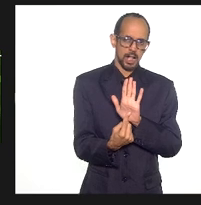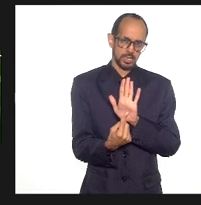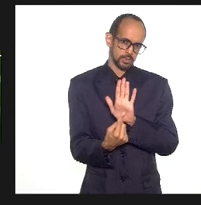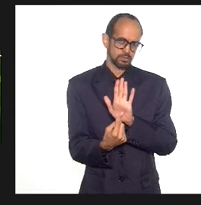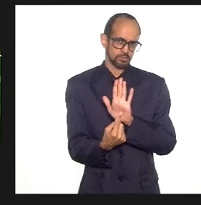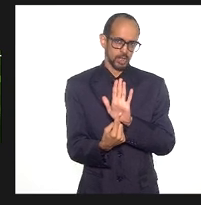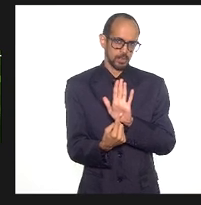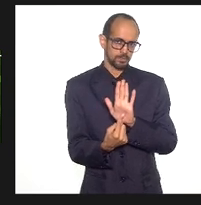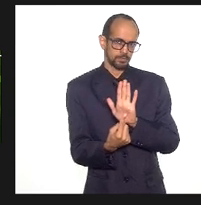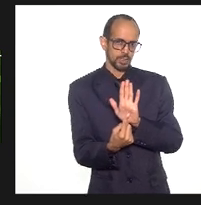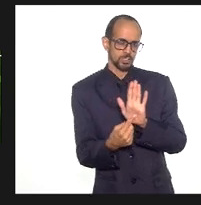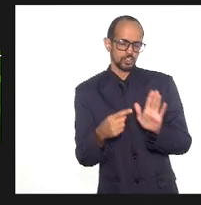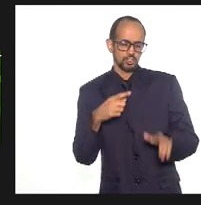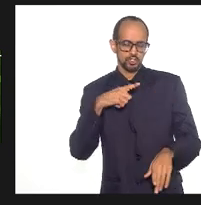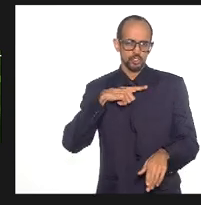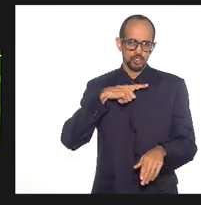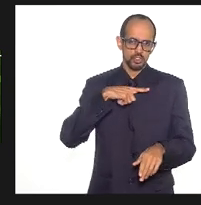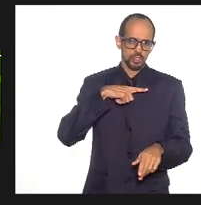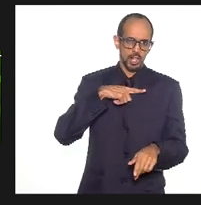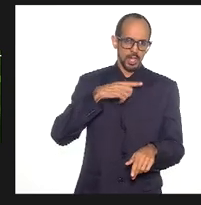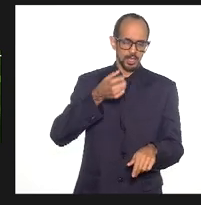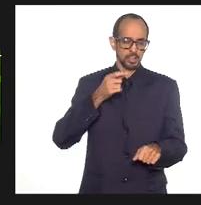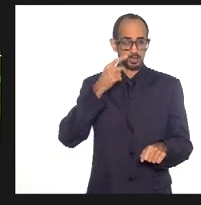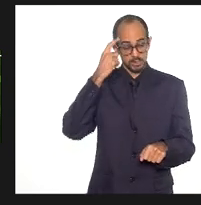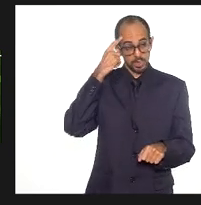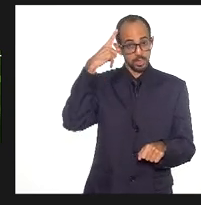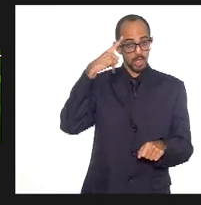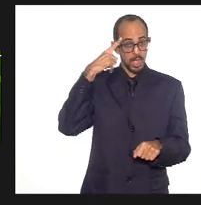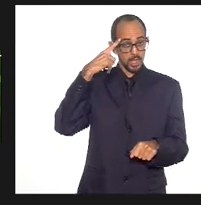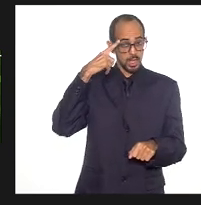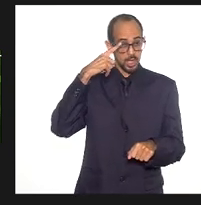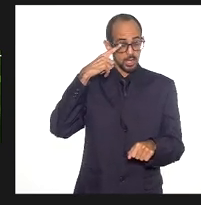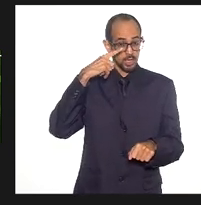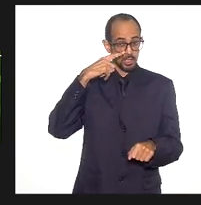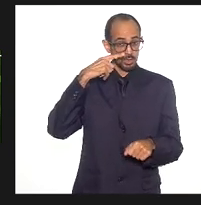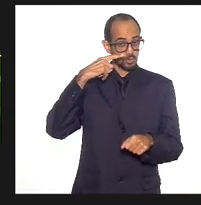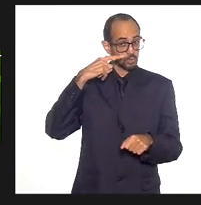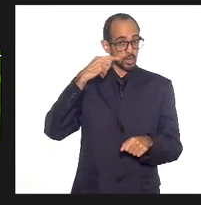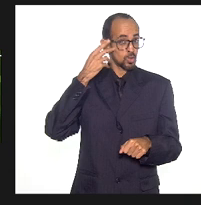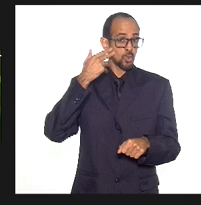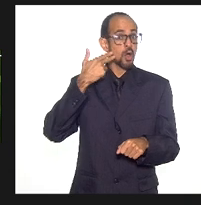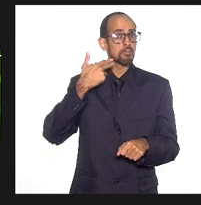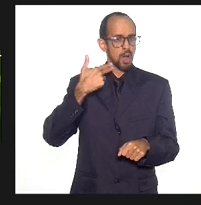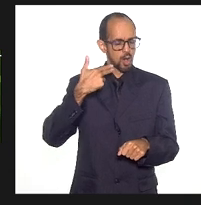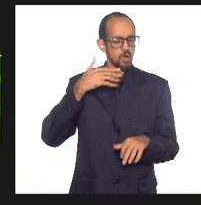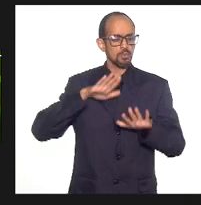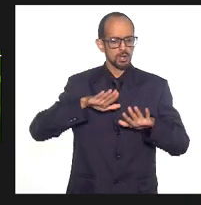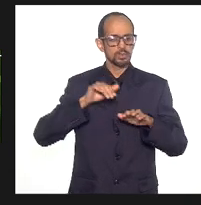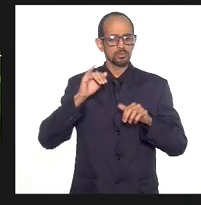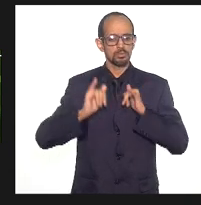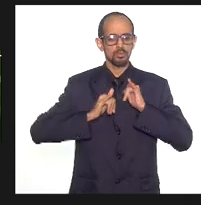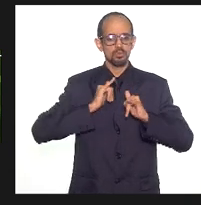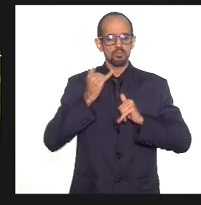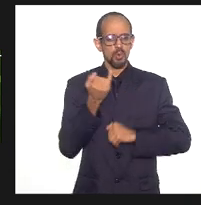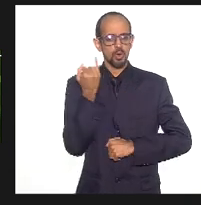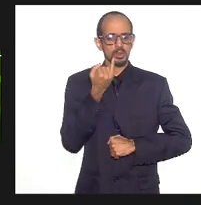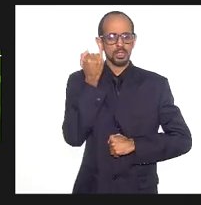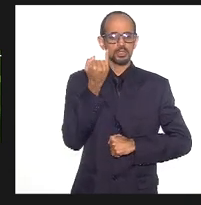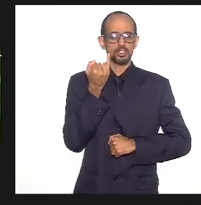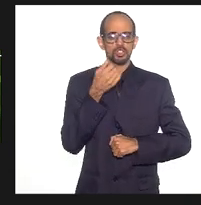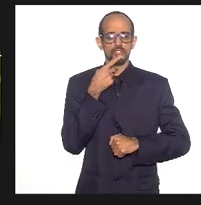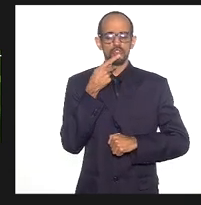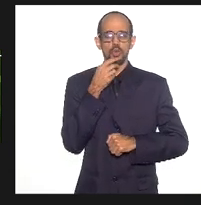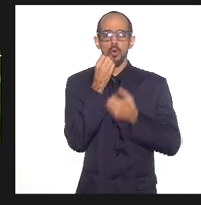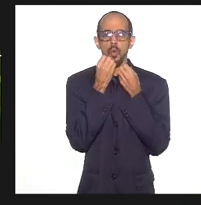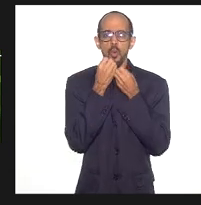gente comunique com a sociedade fluminense quais são as principais variáveis que influenciam no cálculo das